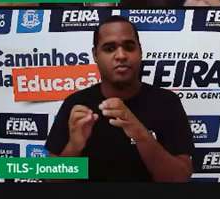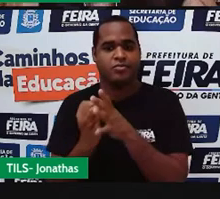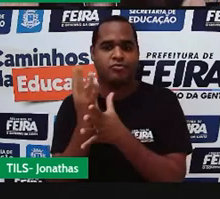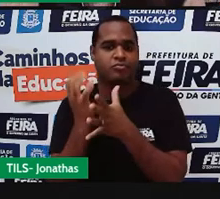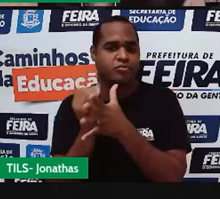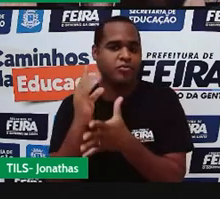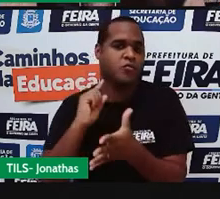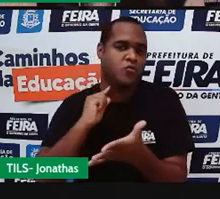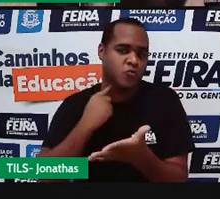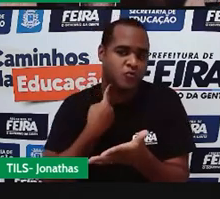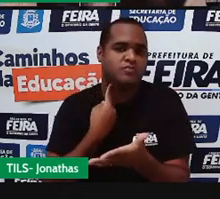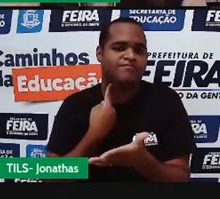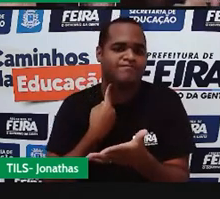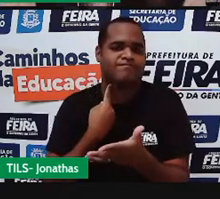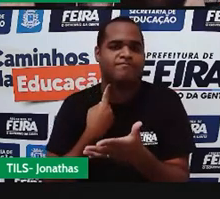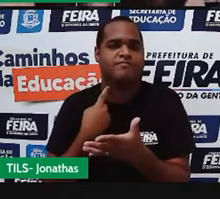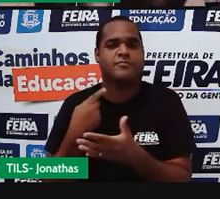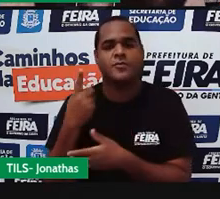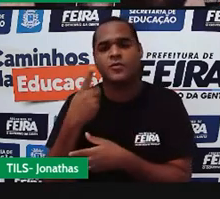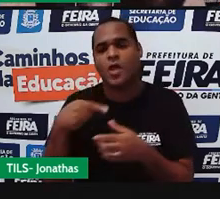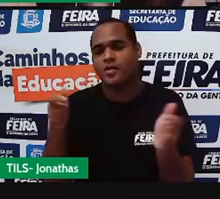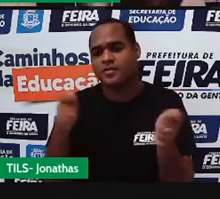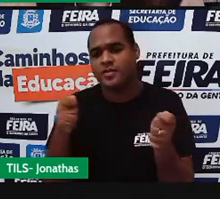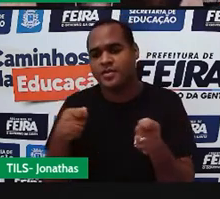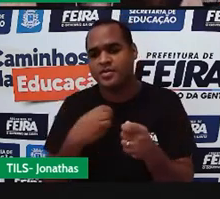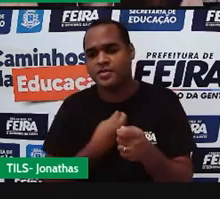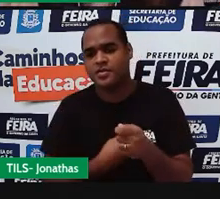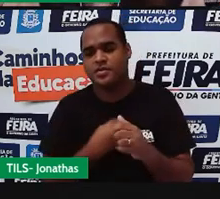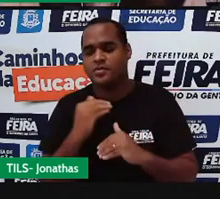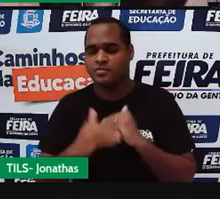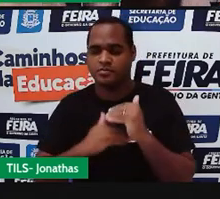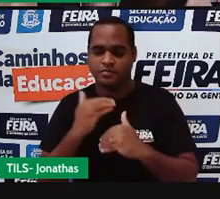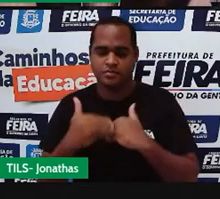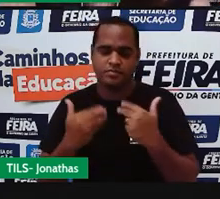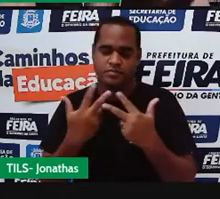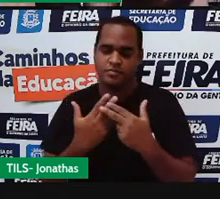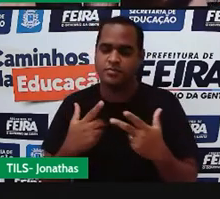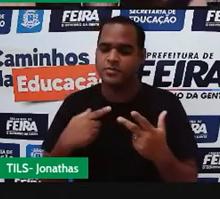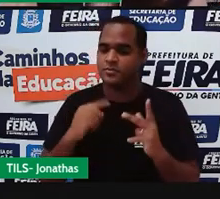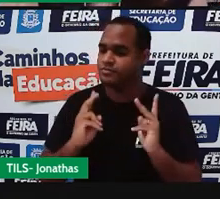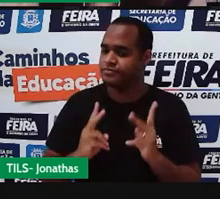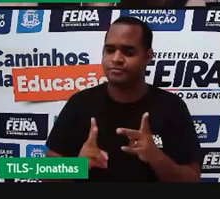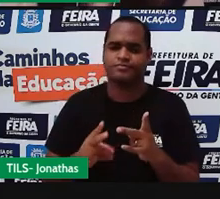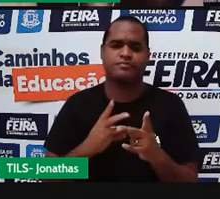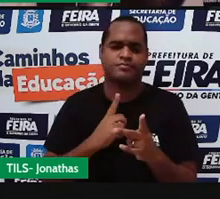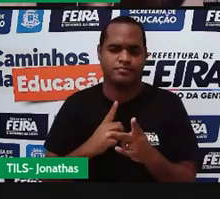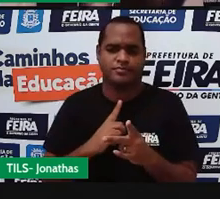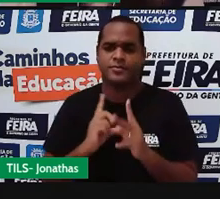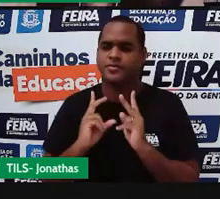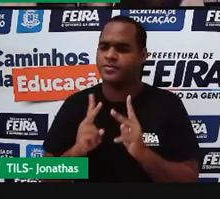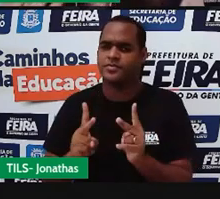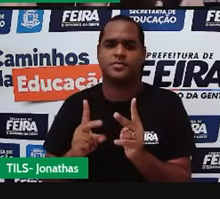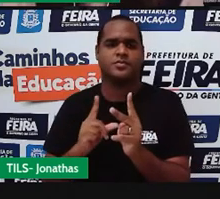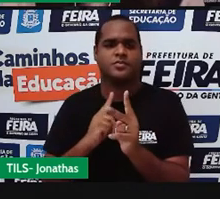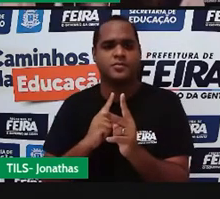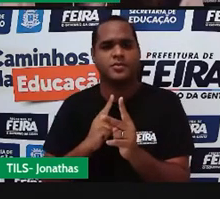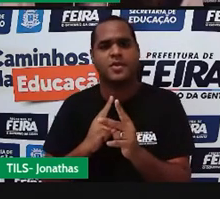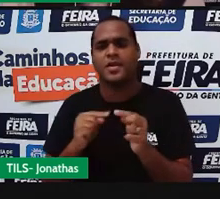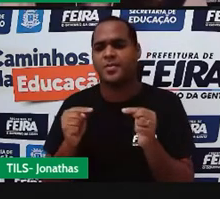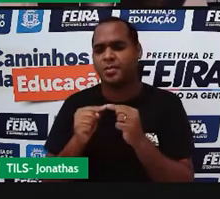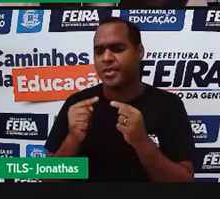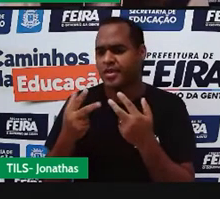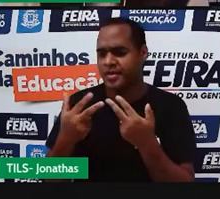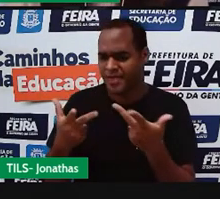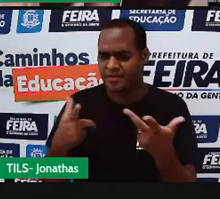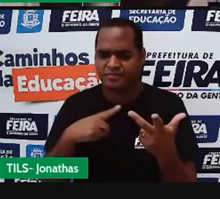entes a gente tá fazendo com que esse processo isso continue acelerando continuamente nunca sendo na